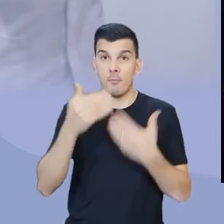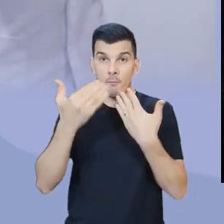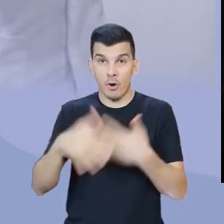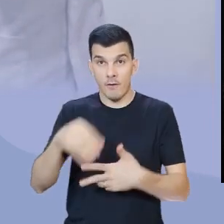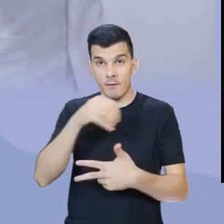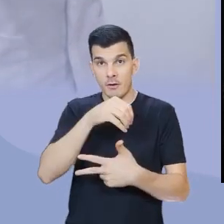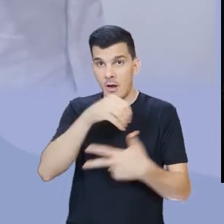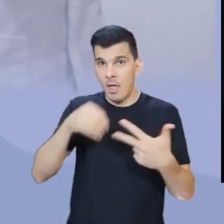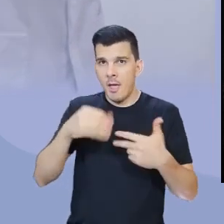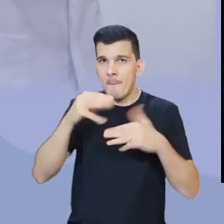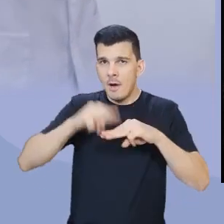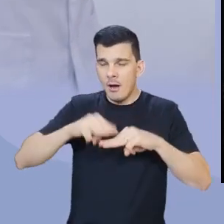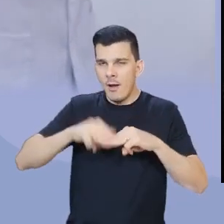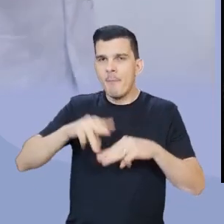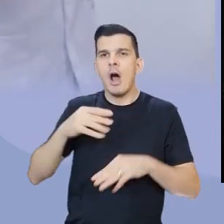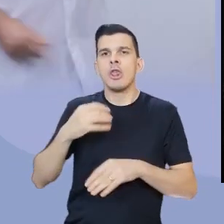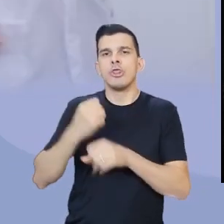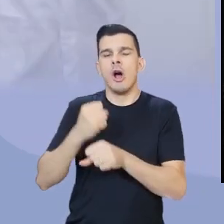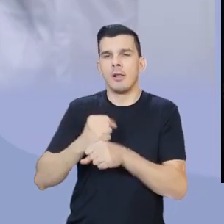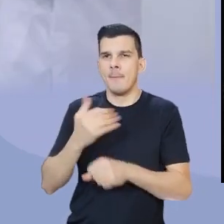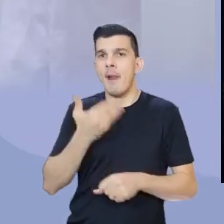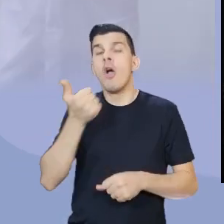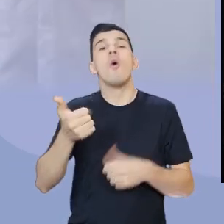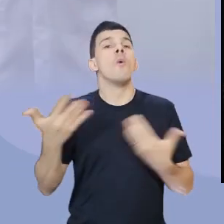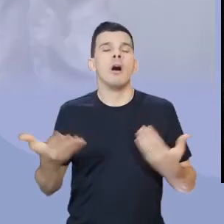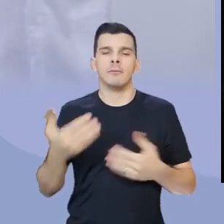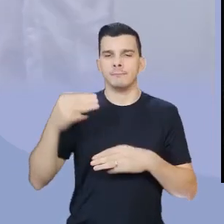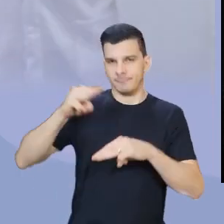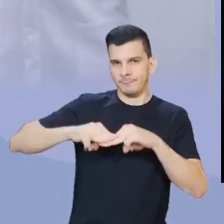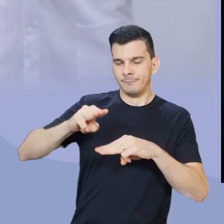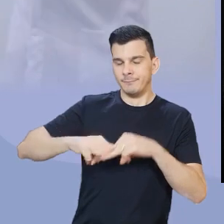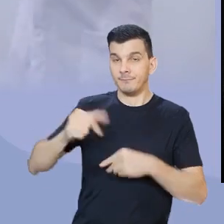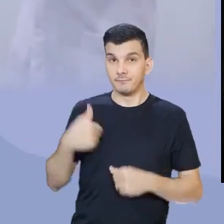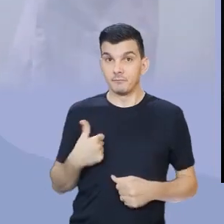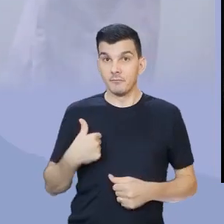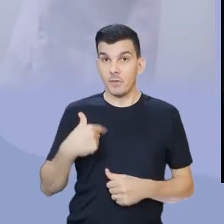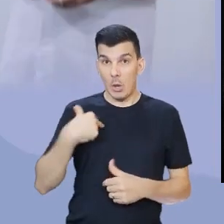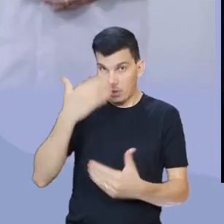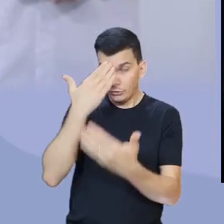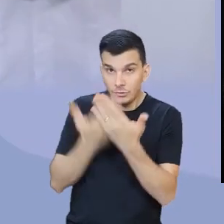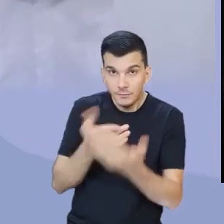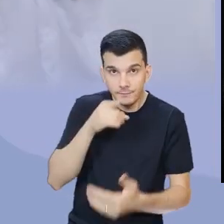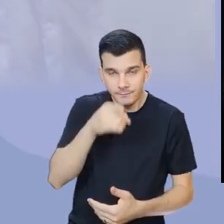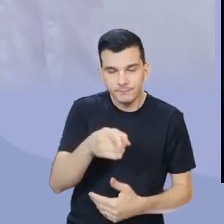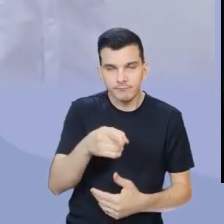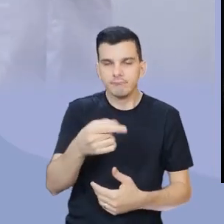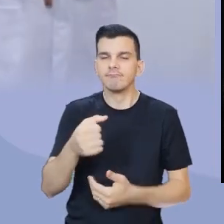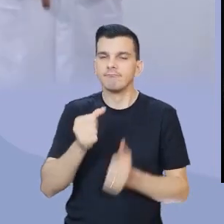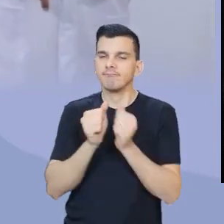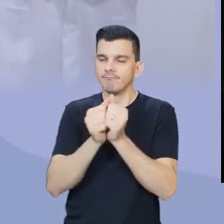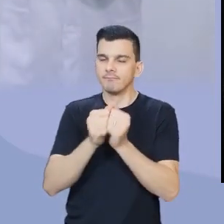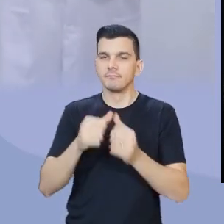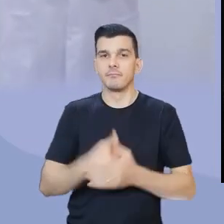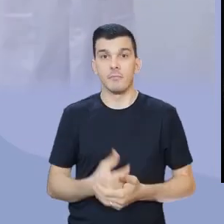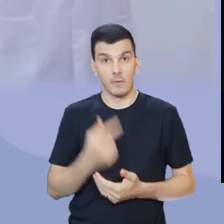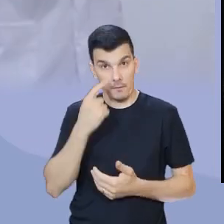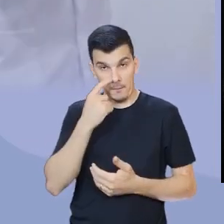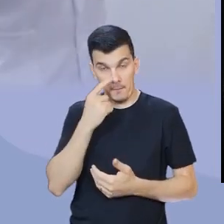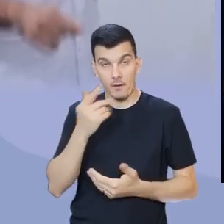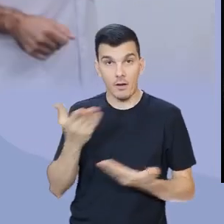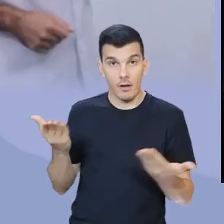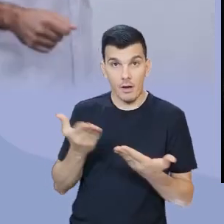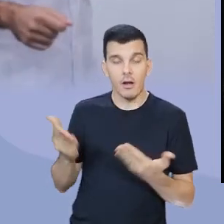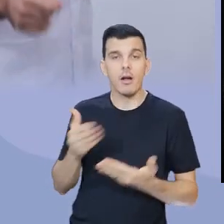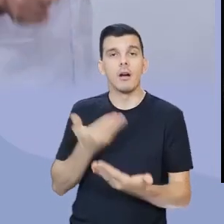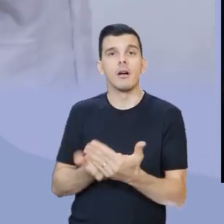de matemática vai ser a sua maior nota no Enem. Acredita em mim? Eu acredito em você. Tamo junto. Me acompanha aqui as aulas